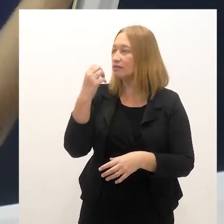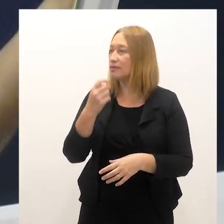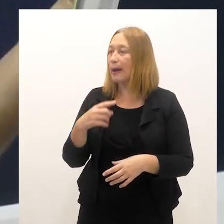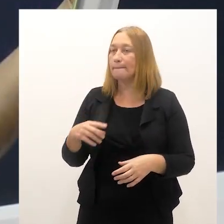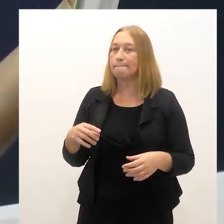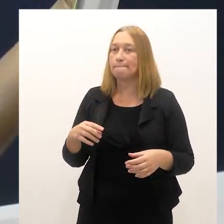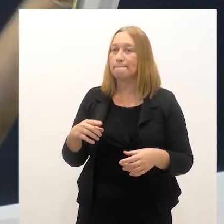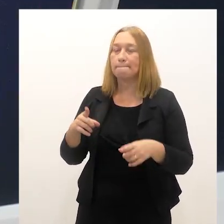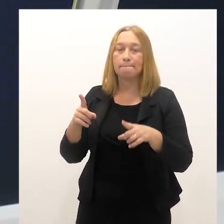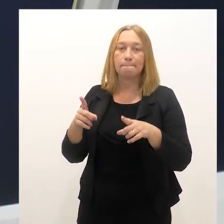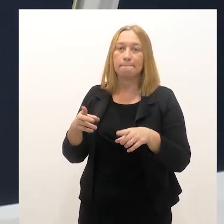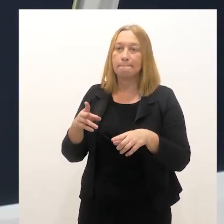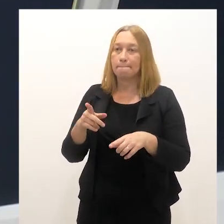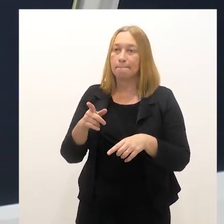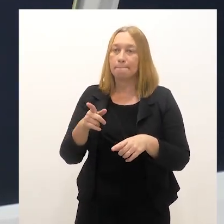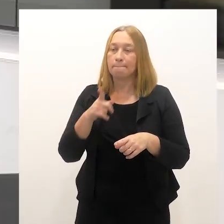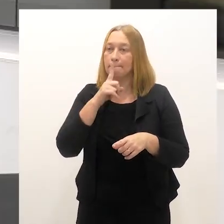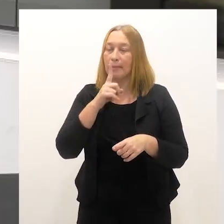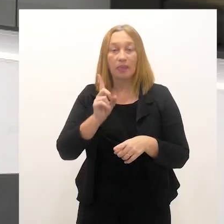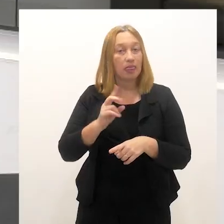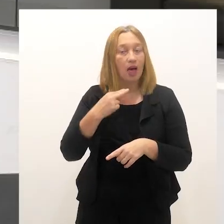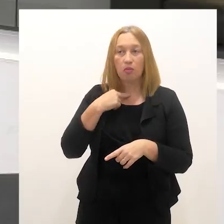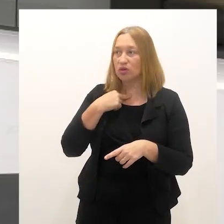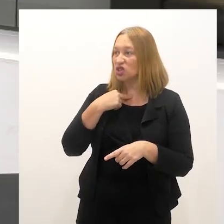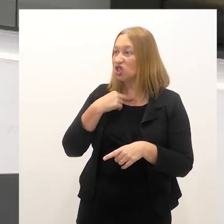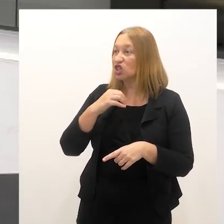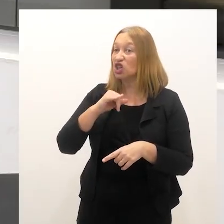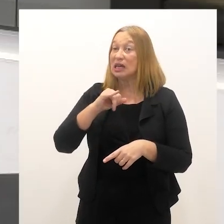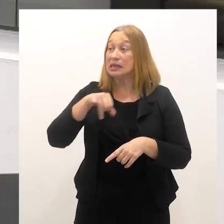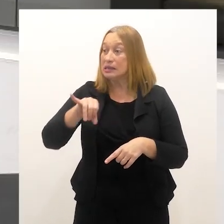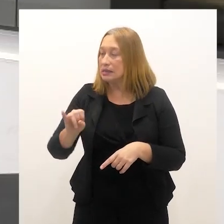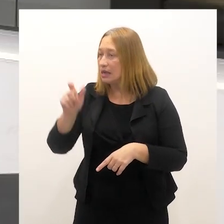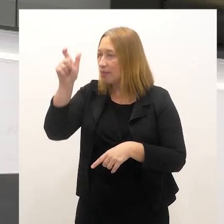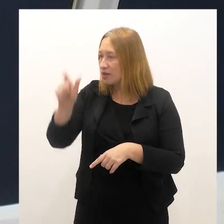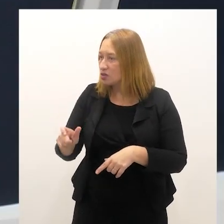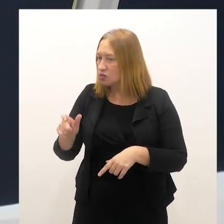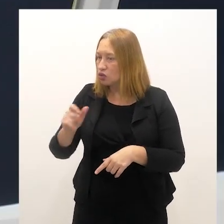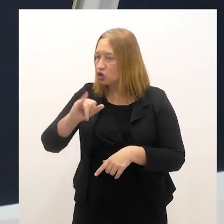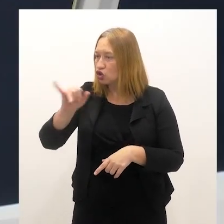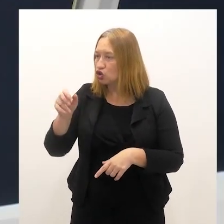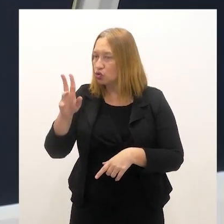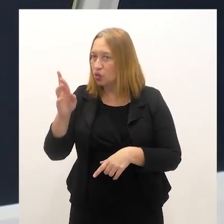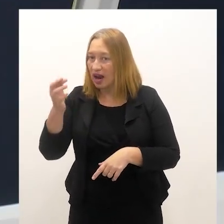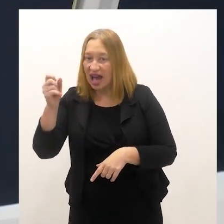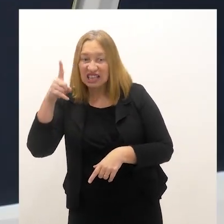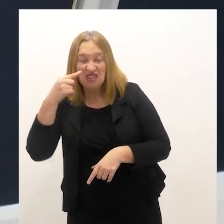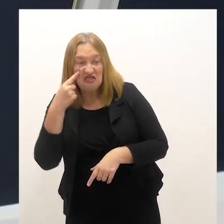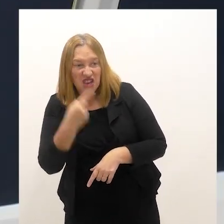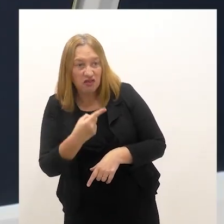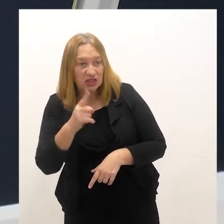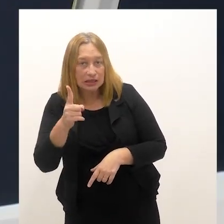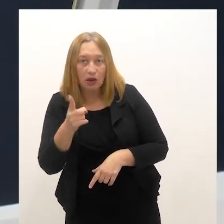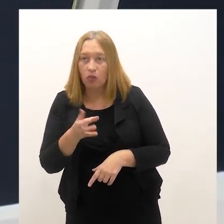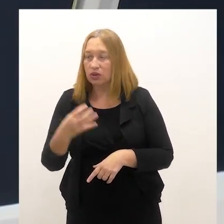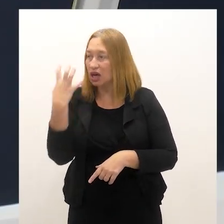de cantar o samba. Conta ponto, né? Se o jurado vê que você não está cantando samba, já desconta ponto. Isso